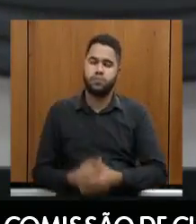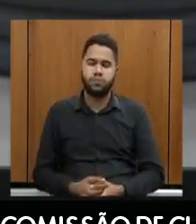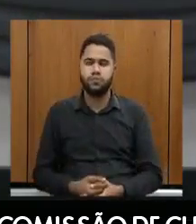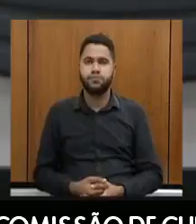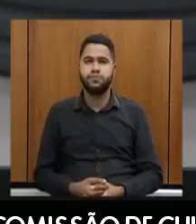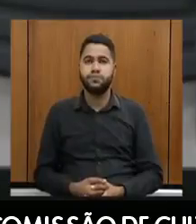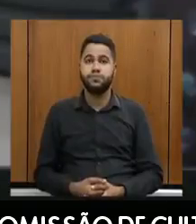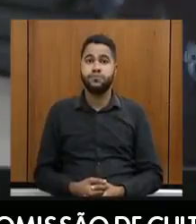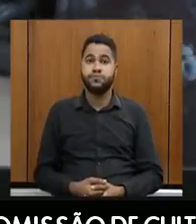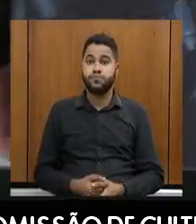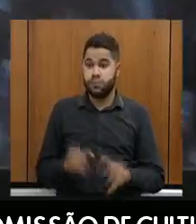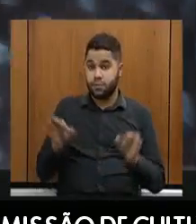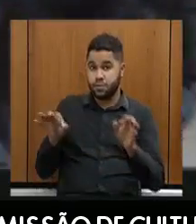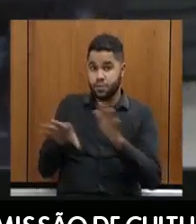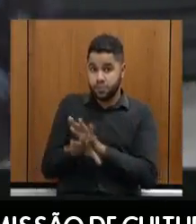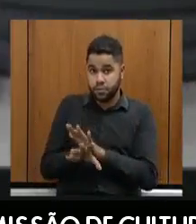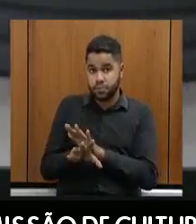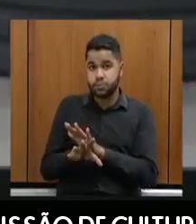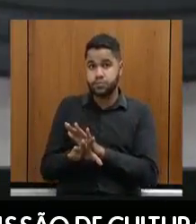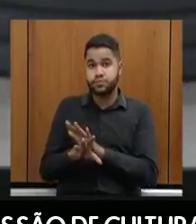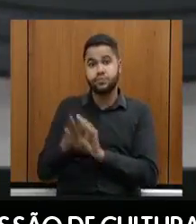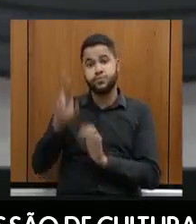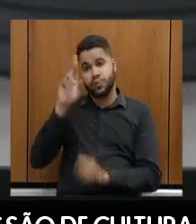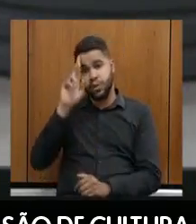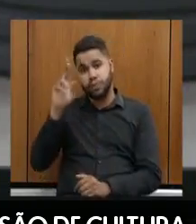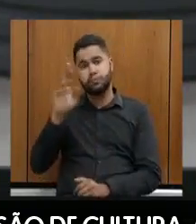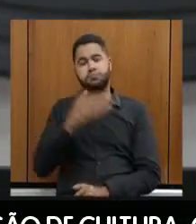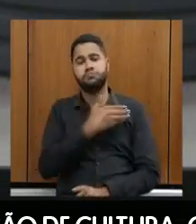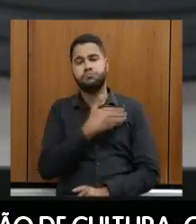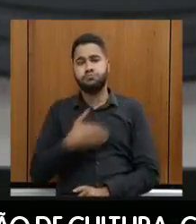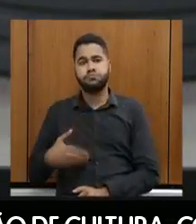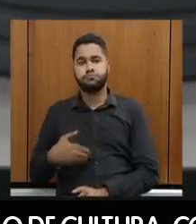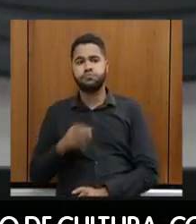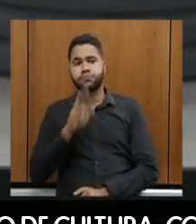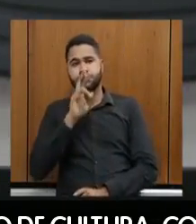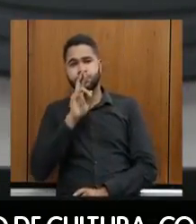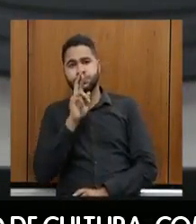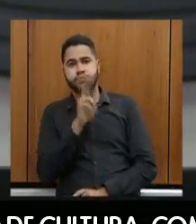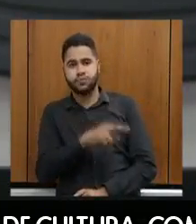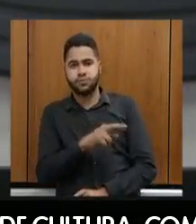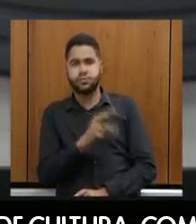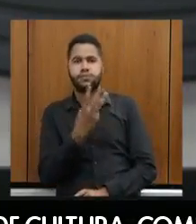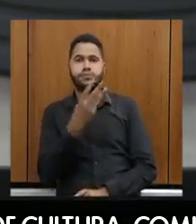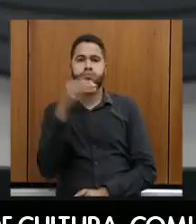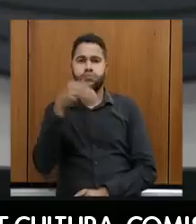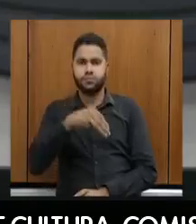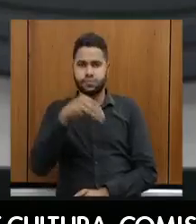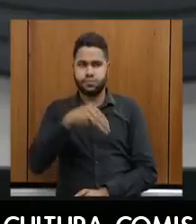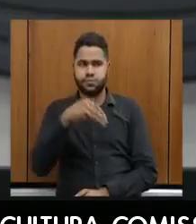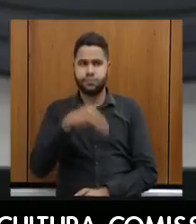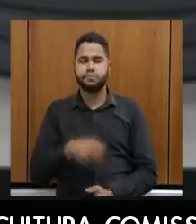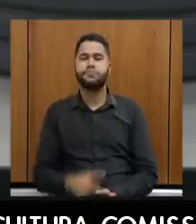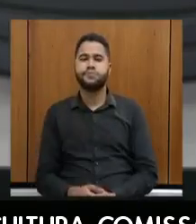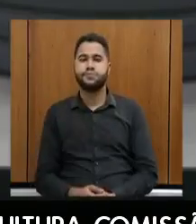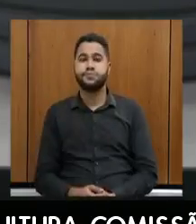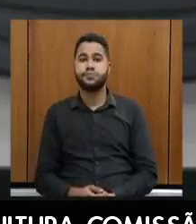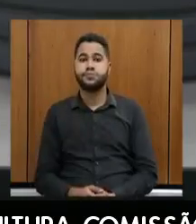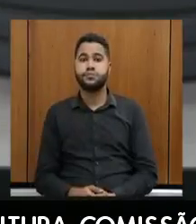Após cada interpelação, a autoridade estadual disporá de 3 minutos para respondê-la.